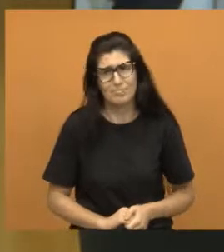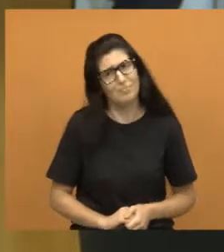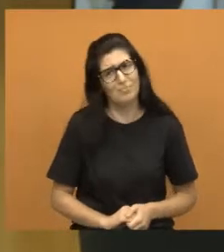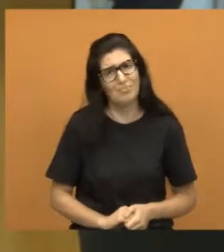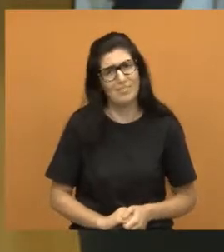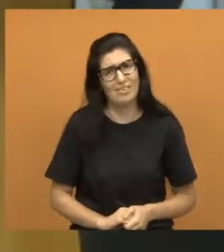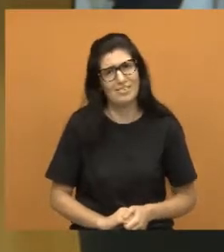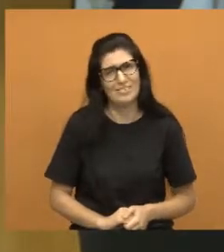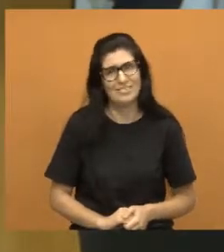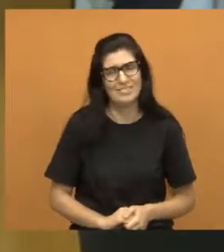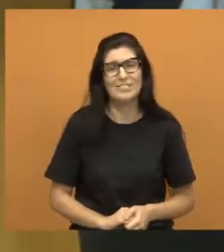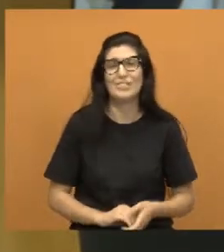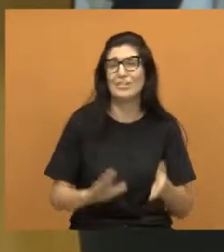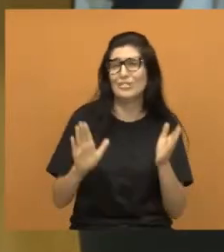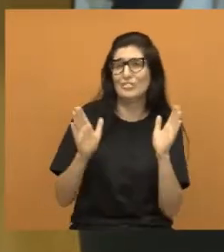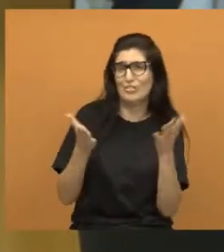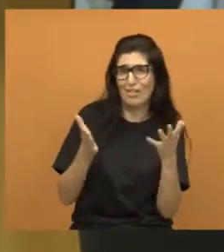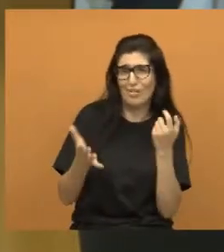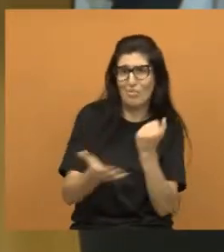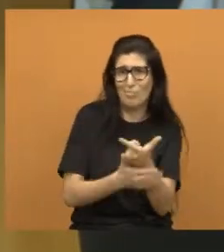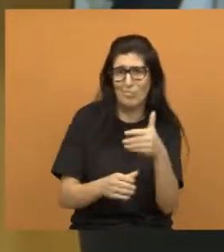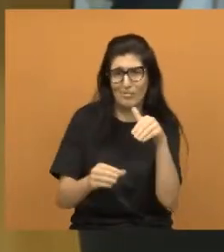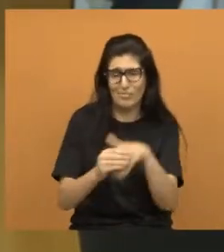Você já está comprando voto desde agora.